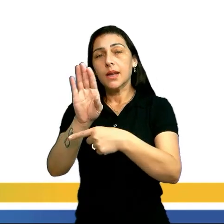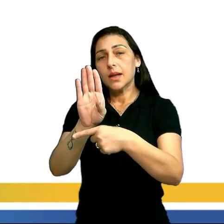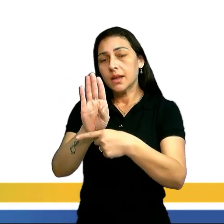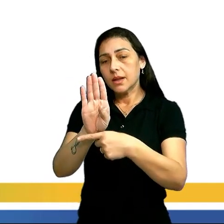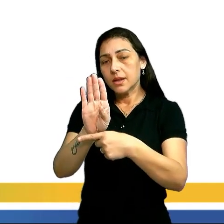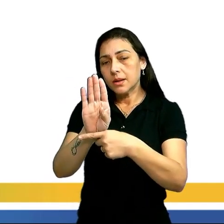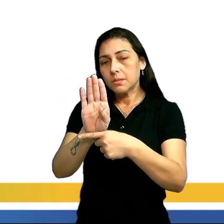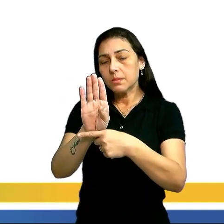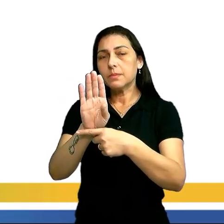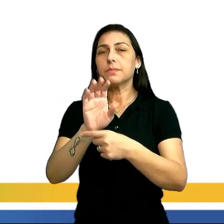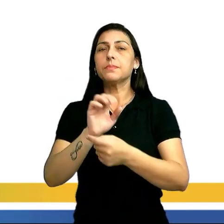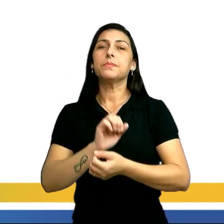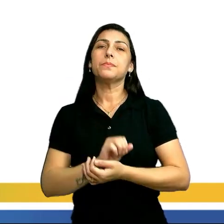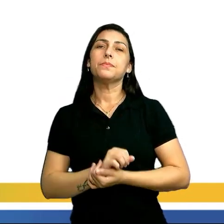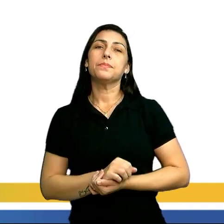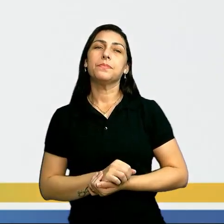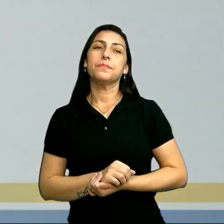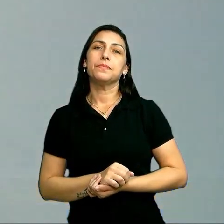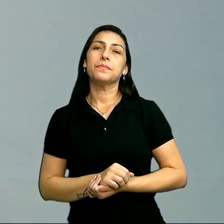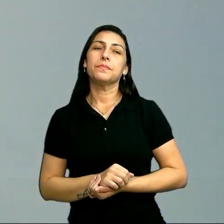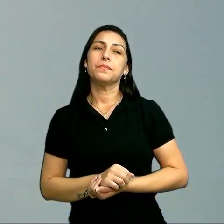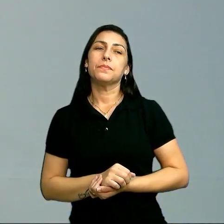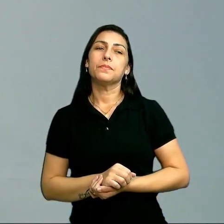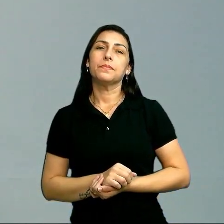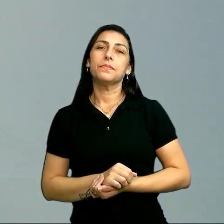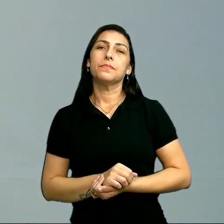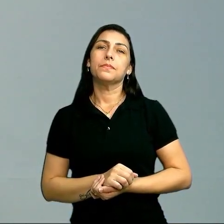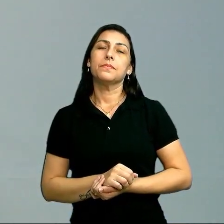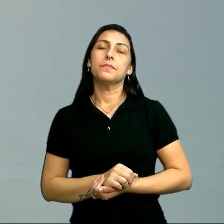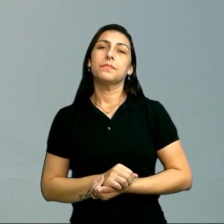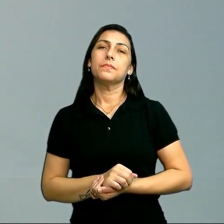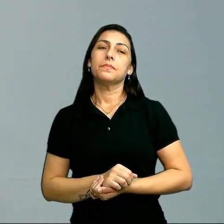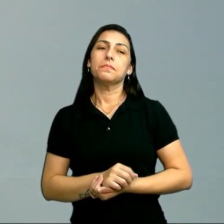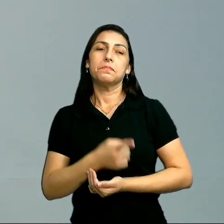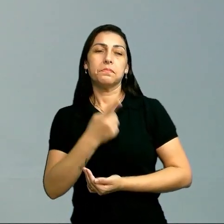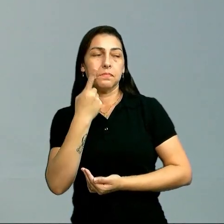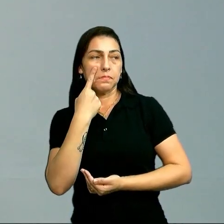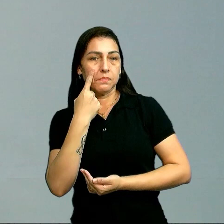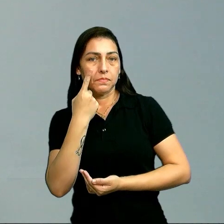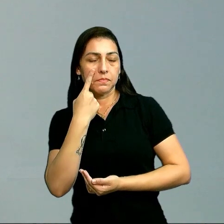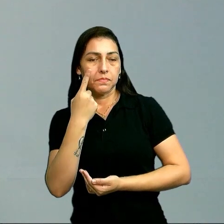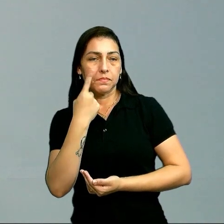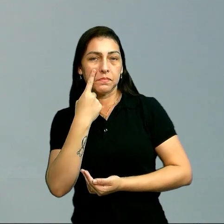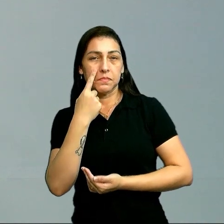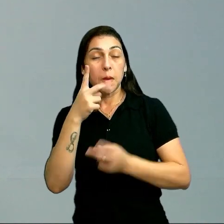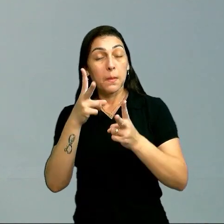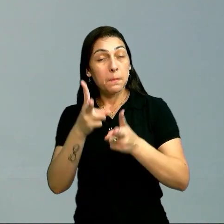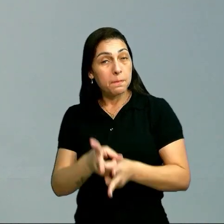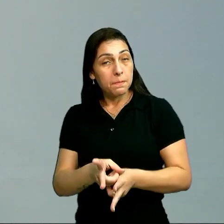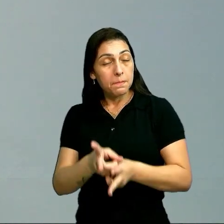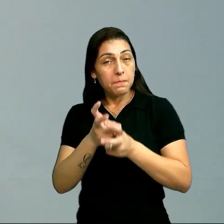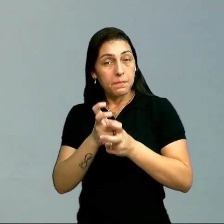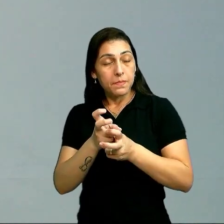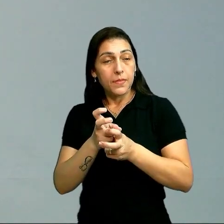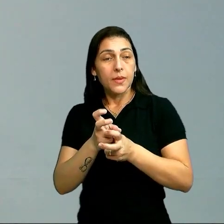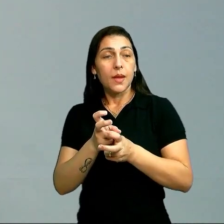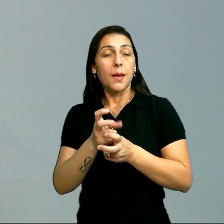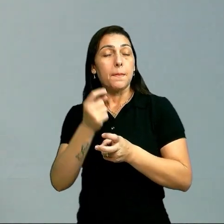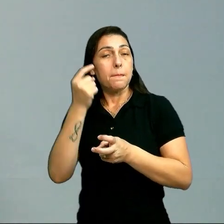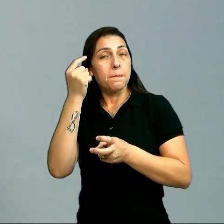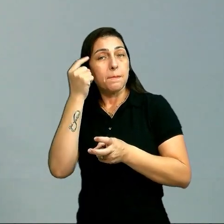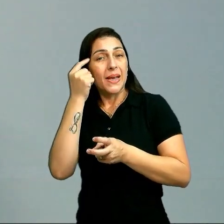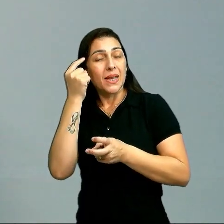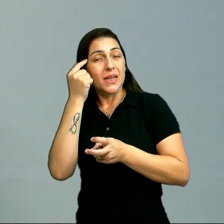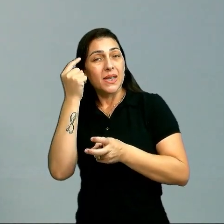alternativa correta é a letra B. Então, viu só, pessoal? Quando a gente observa assim, a gente pensa